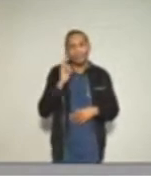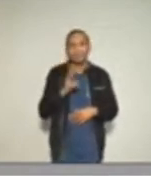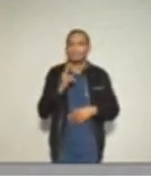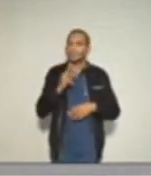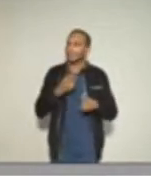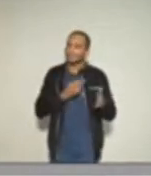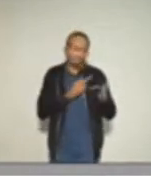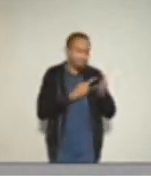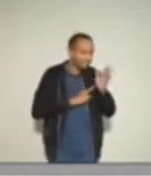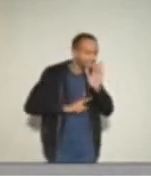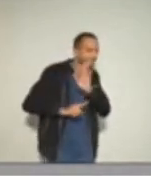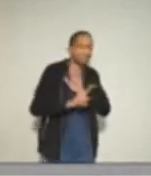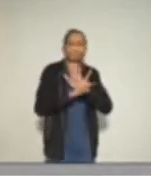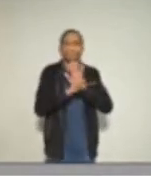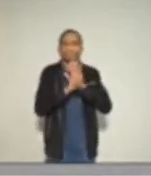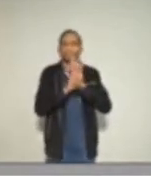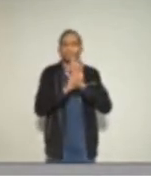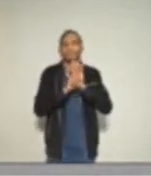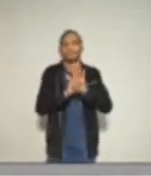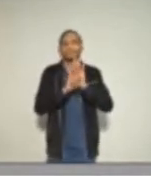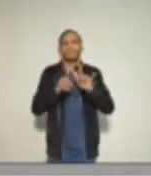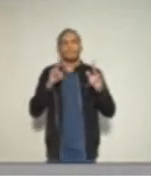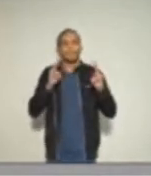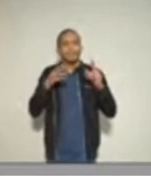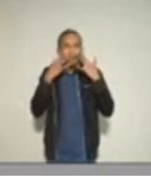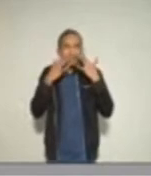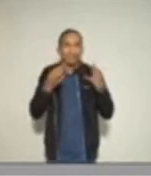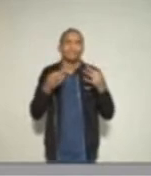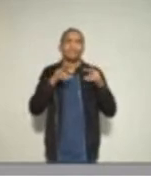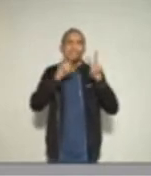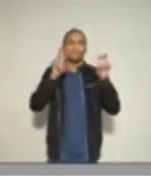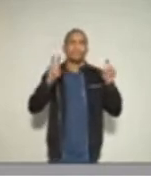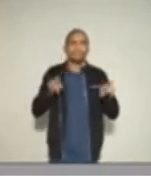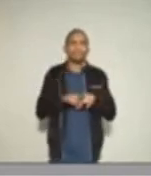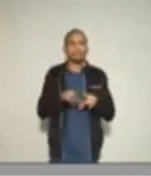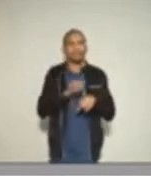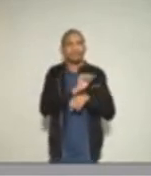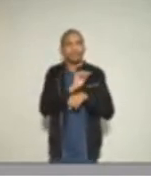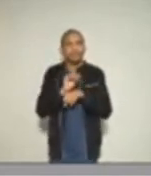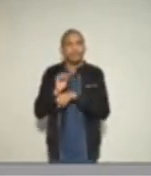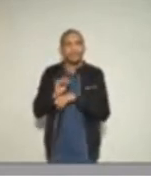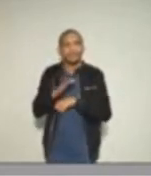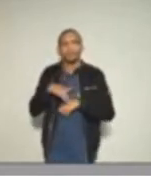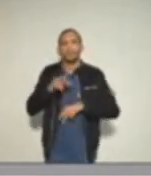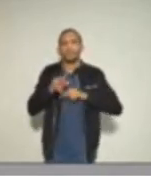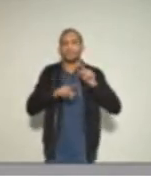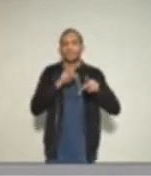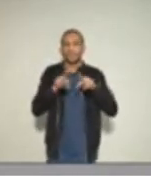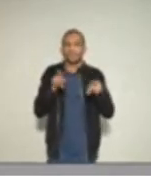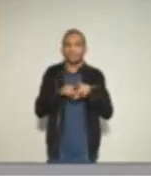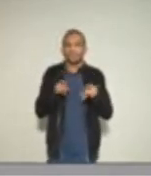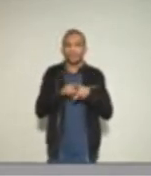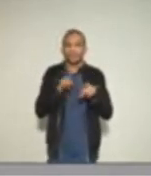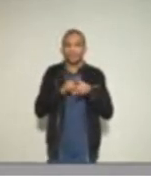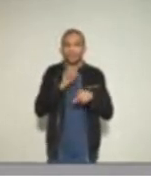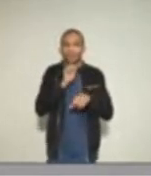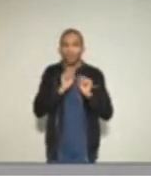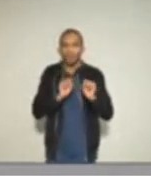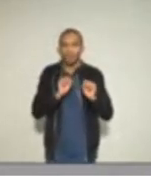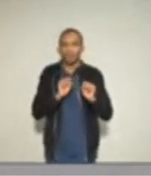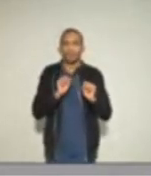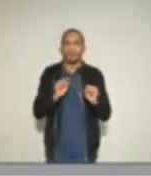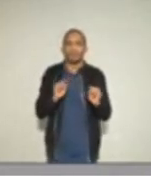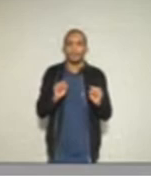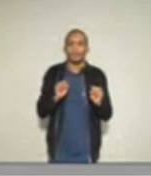vanguarda, está muito antenada nas questões de cuidar melhor da sua população, de